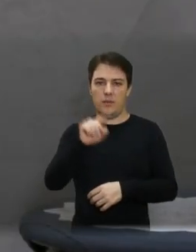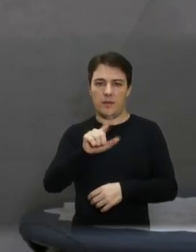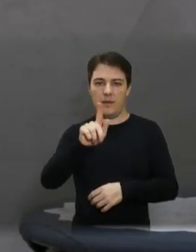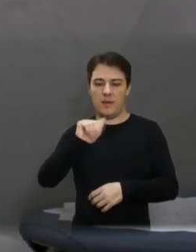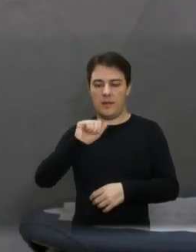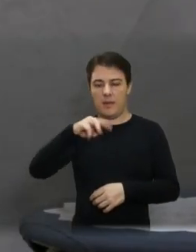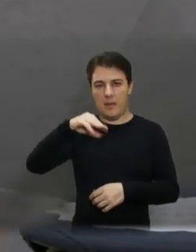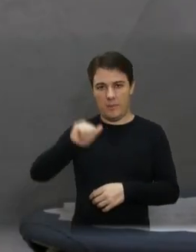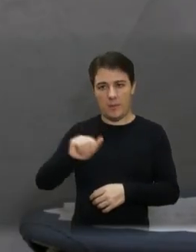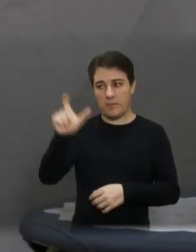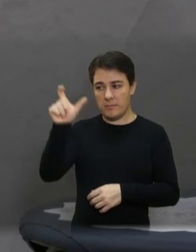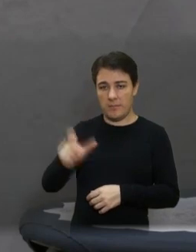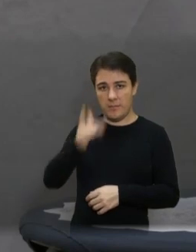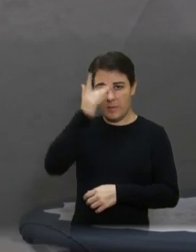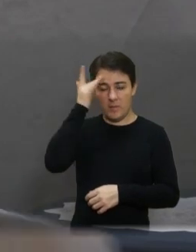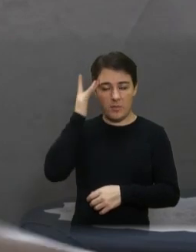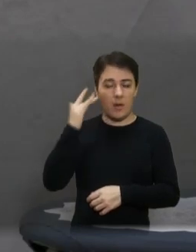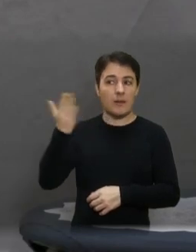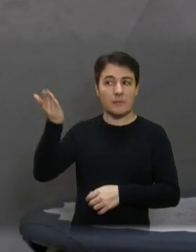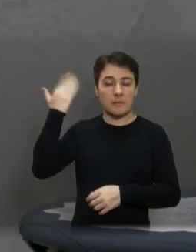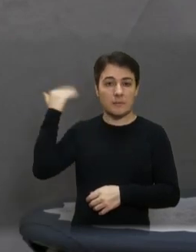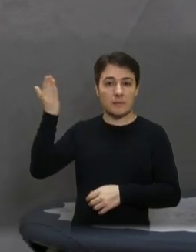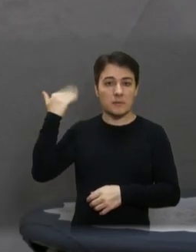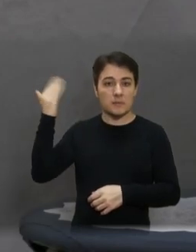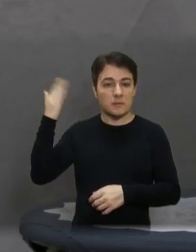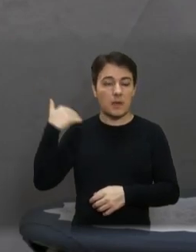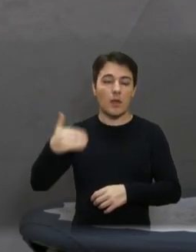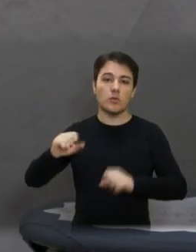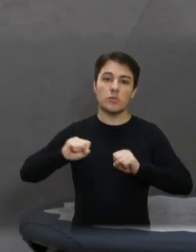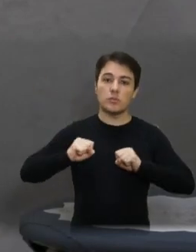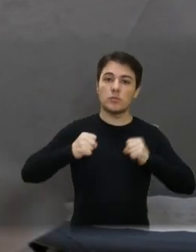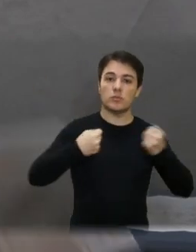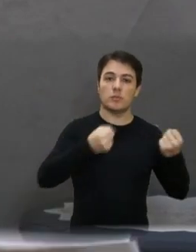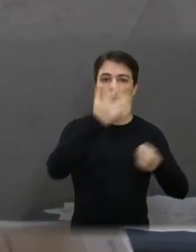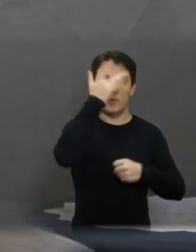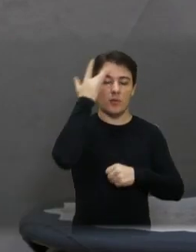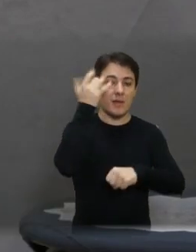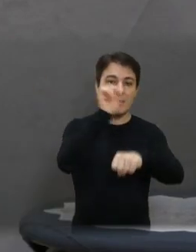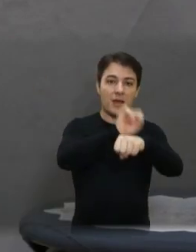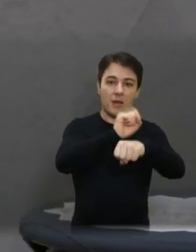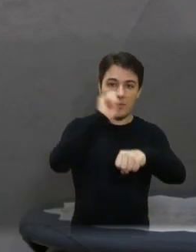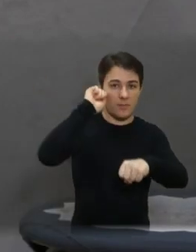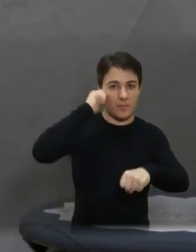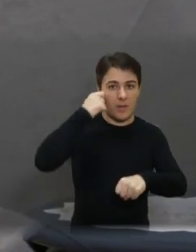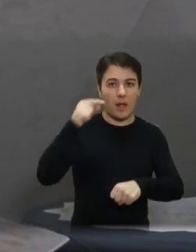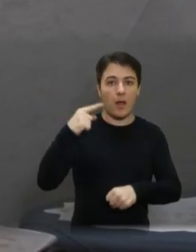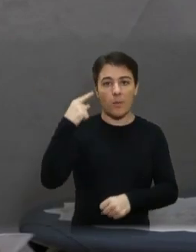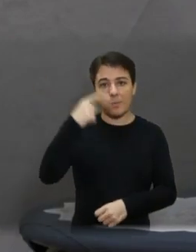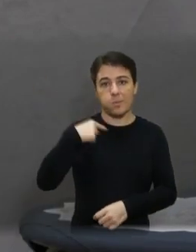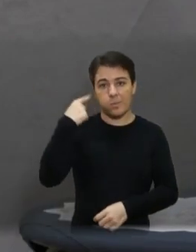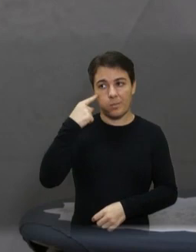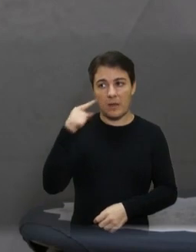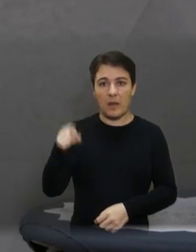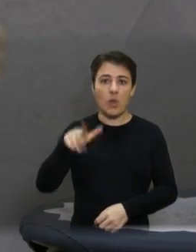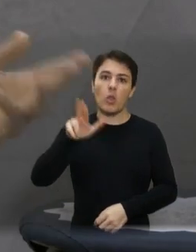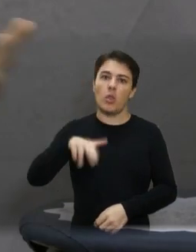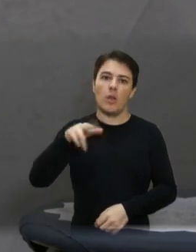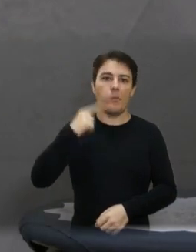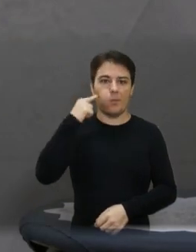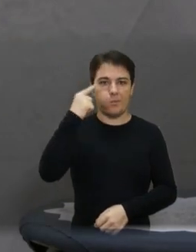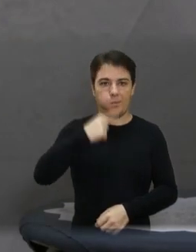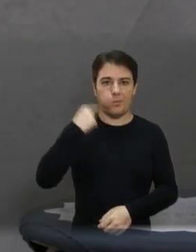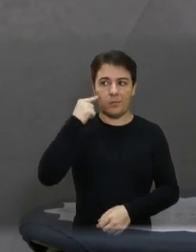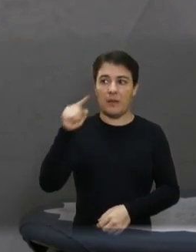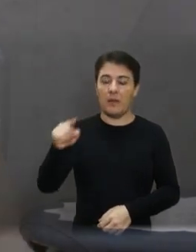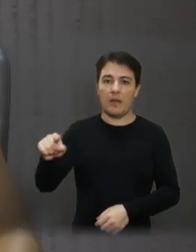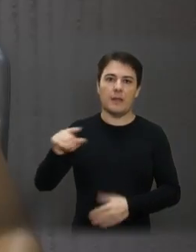defesa de negros e negras escravos então né fez defesas como advogado e nunca foi advogado e